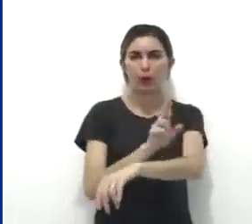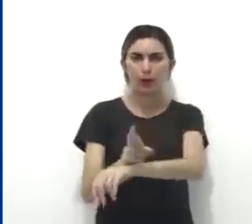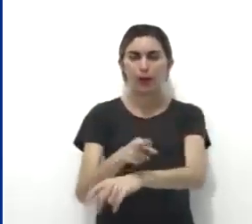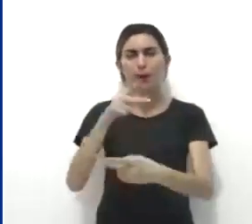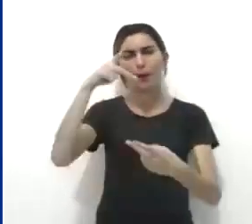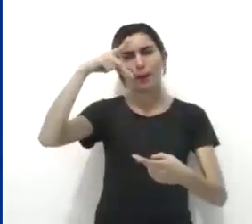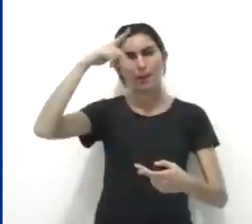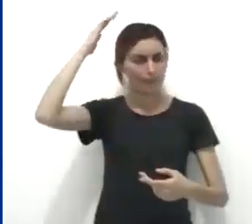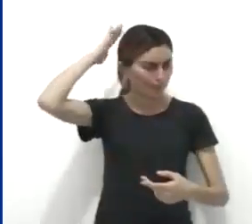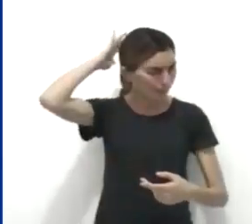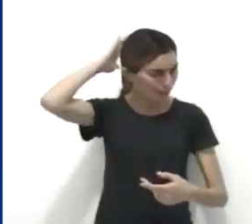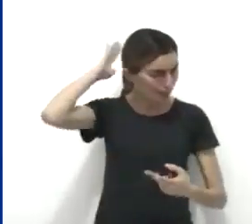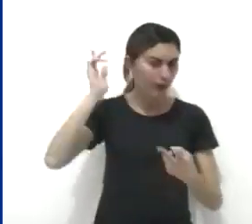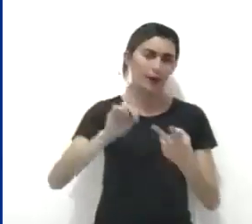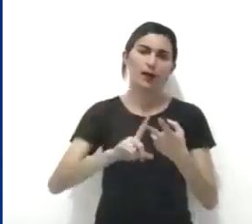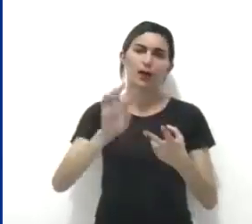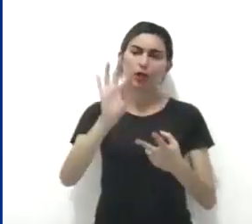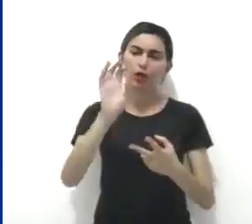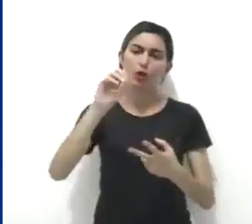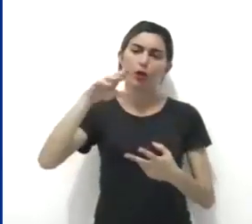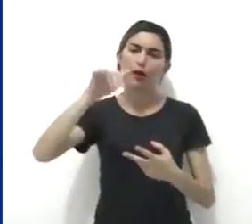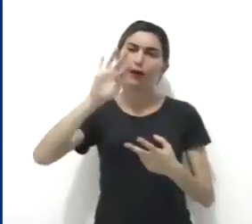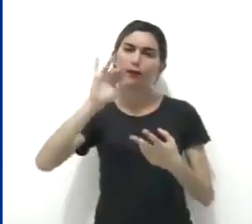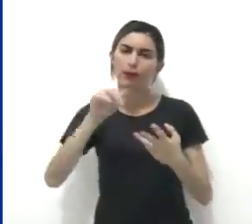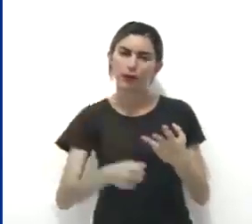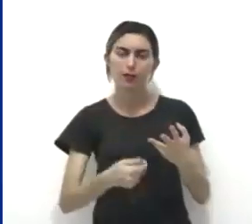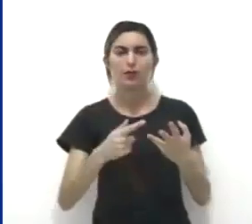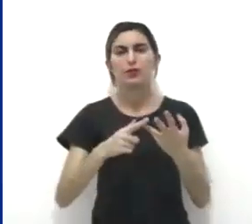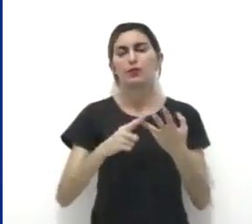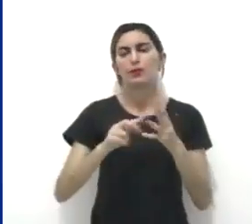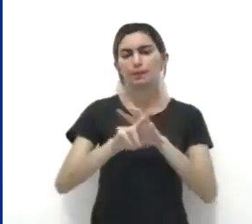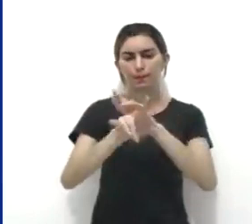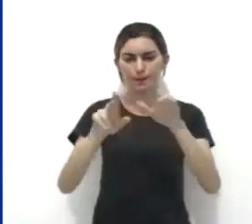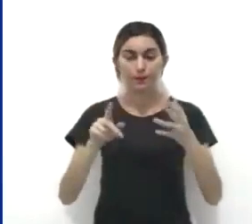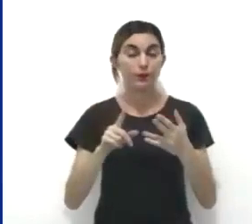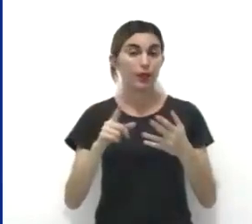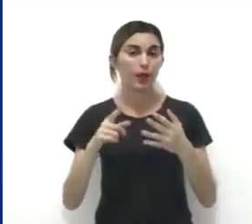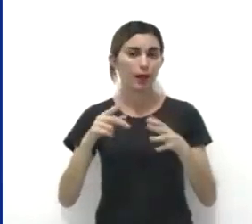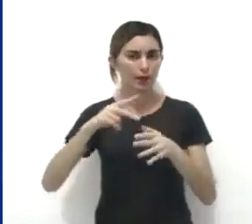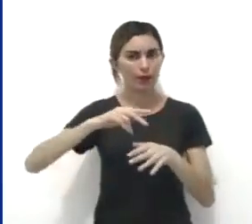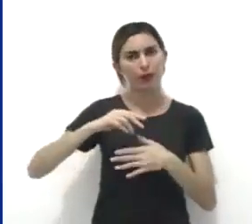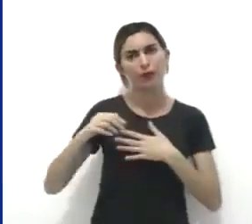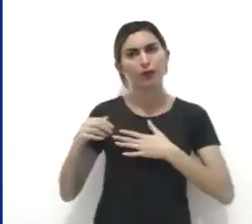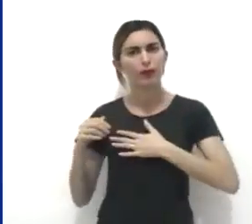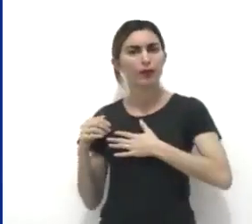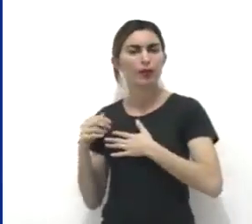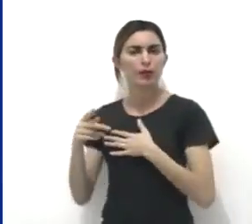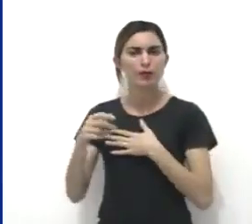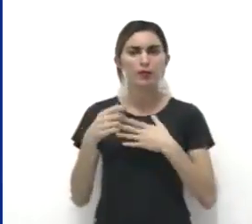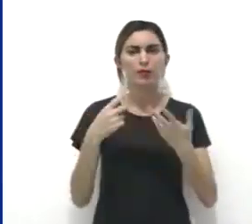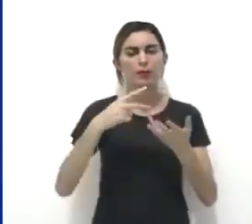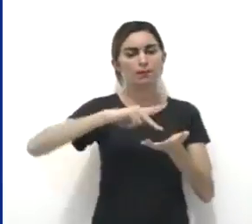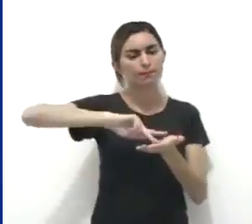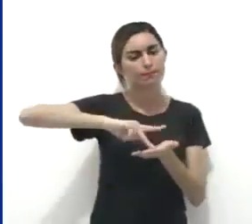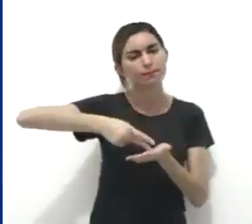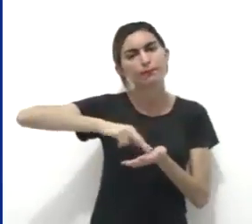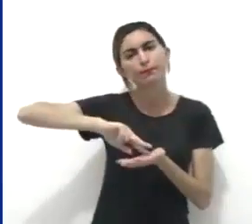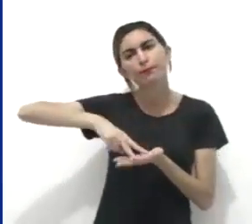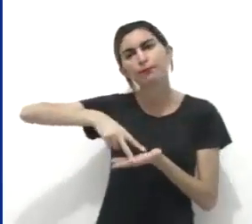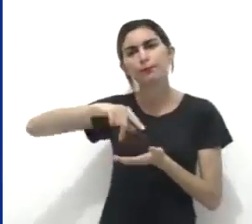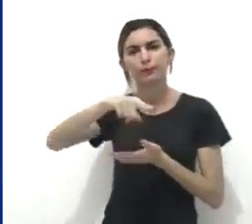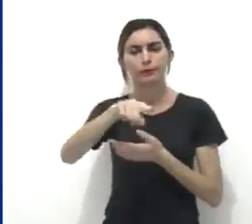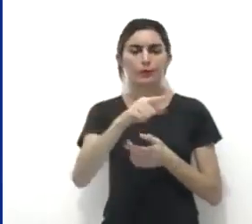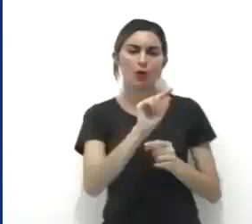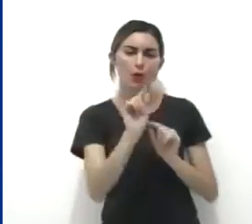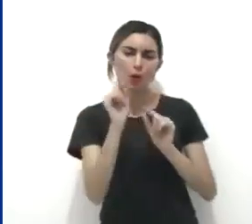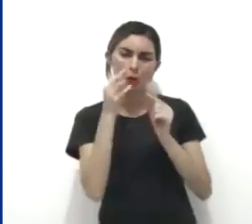Roraima, Pará, Amapá e Tocantins. Em relação às danças da região Norte, observamos